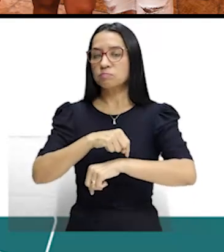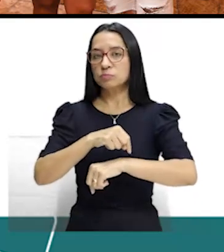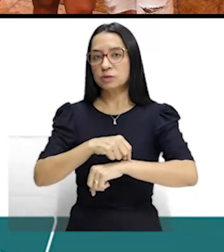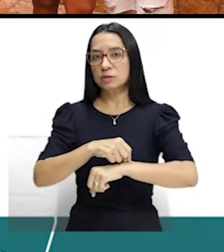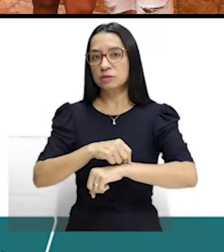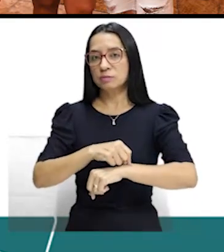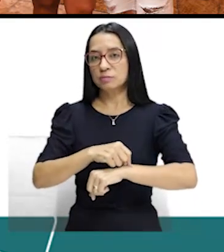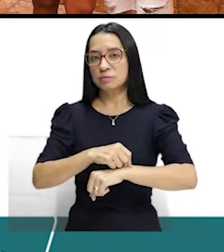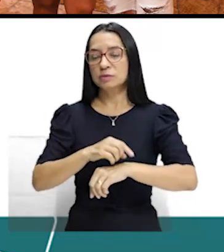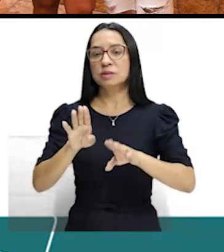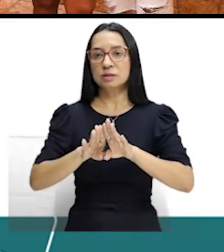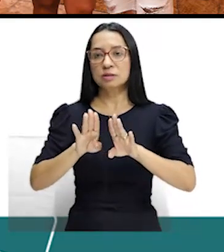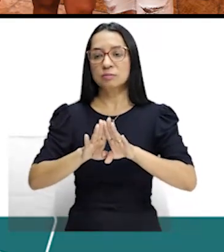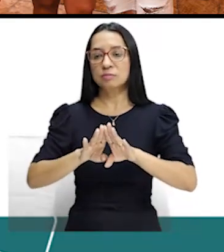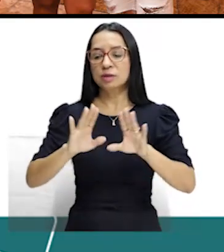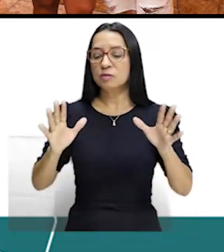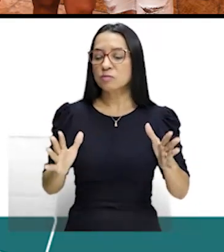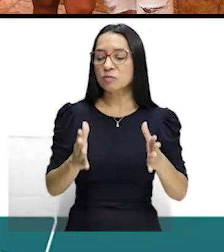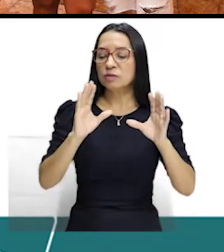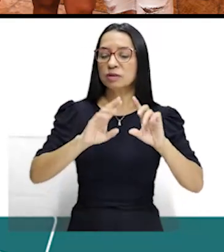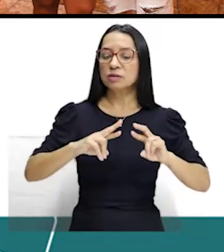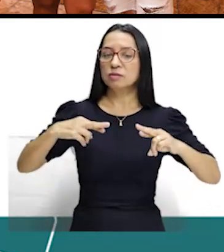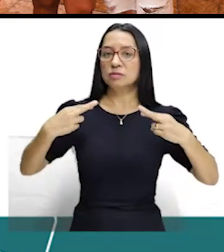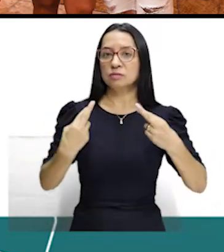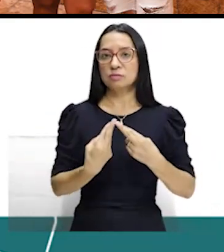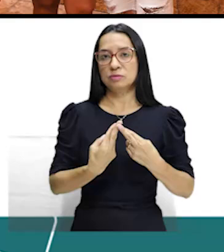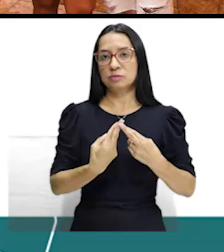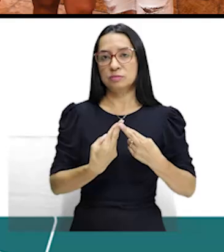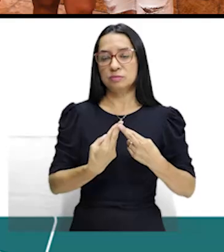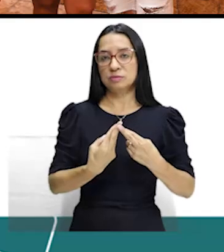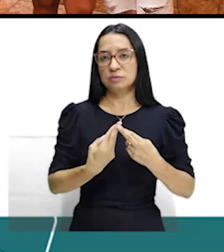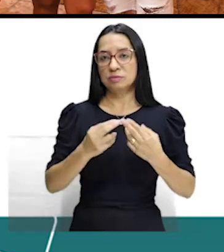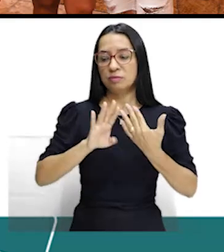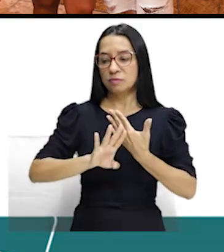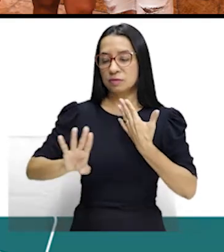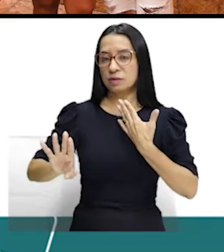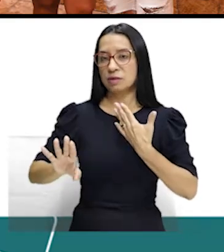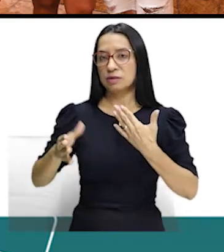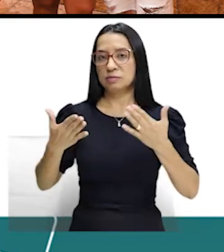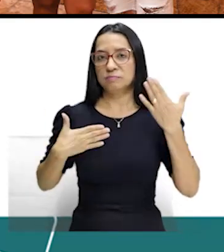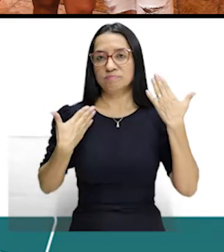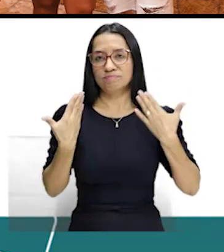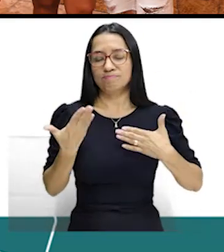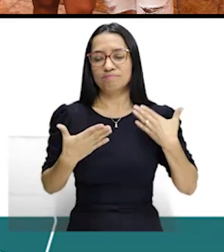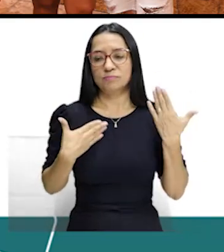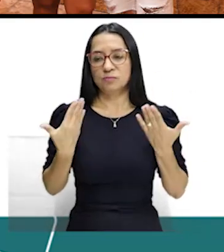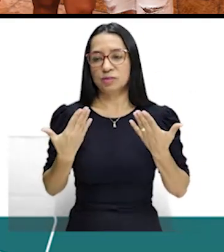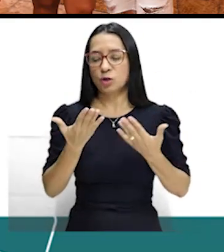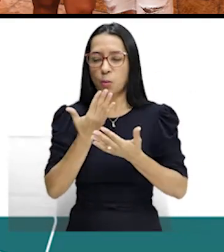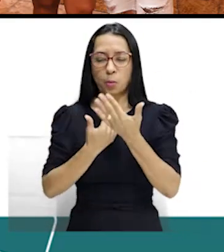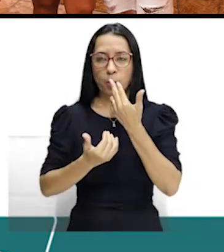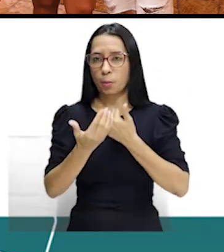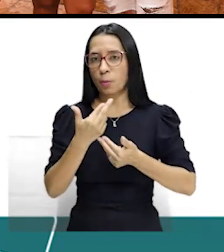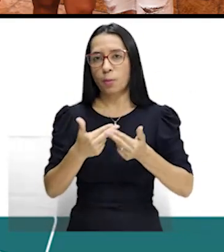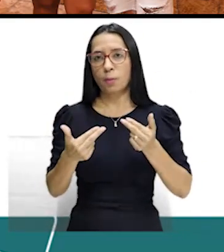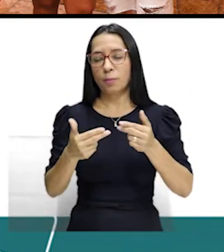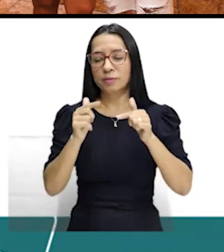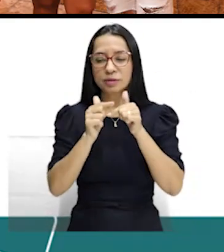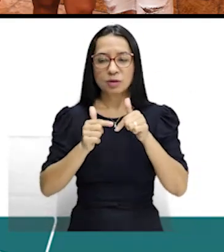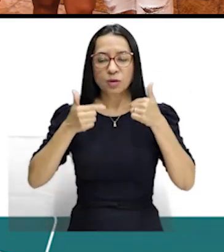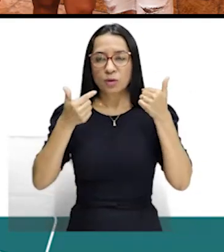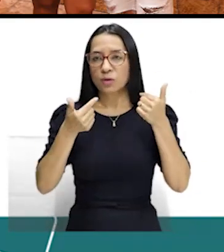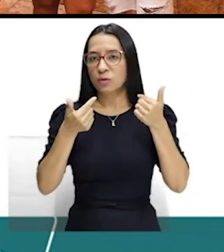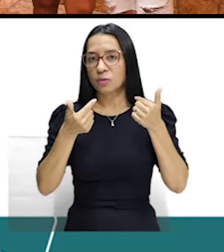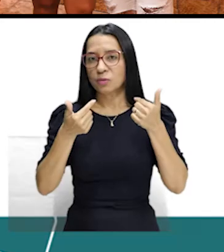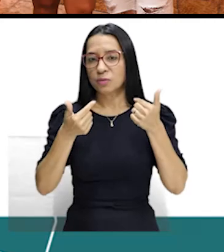aqui no estúdio também confraternizamos. A gente sai, se diverte, come alguma coisinha, sorri, todo mundo